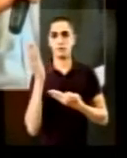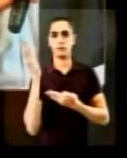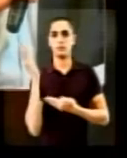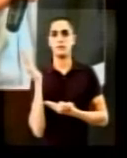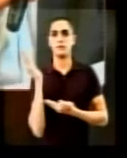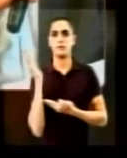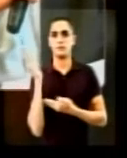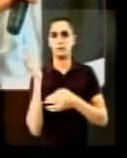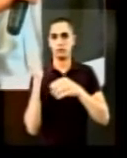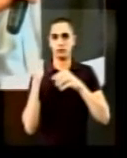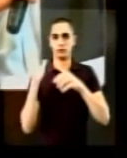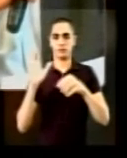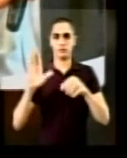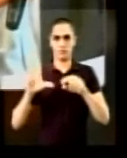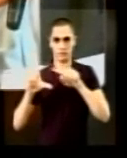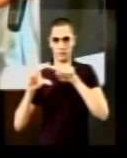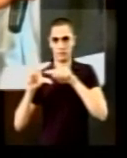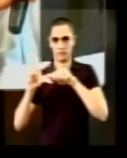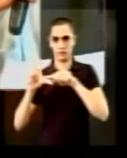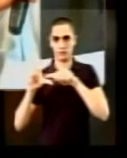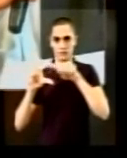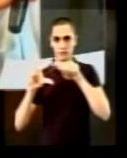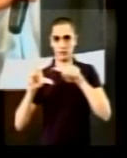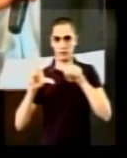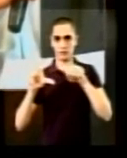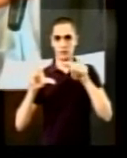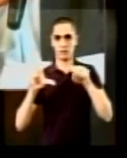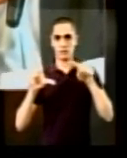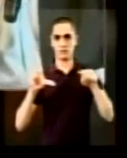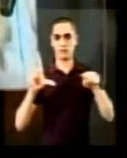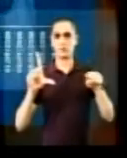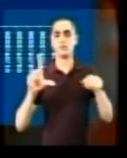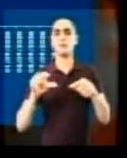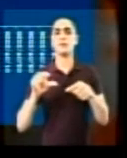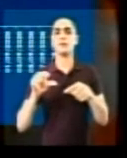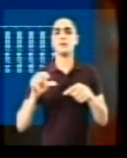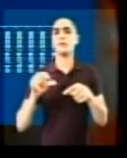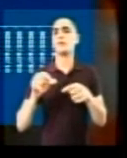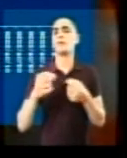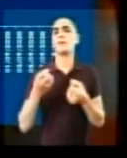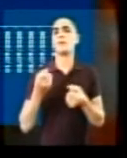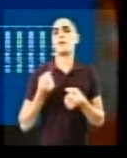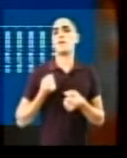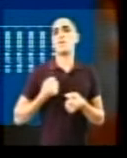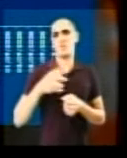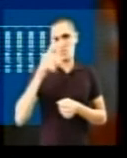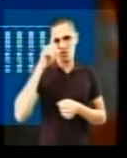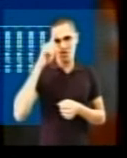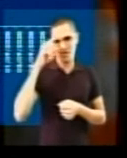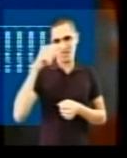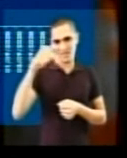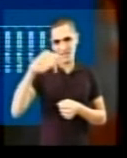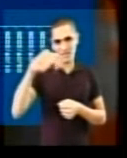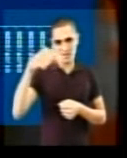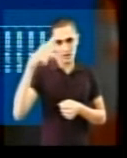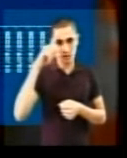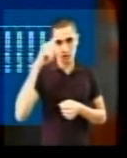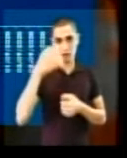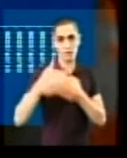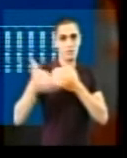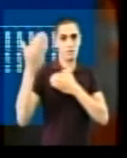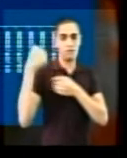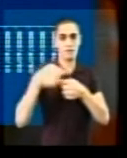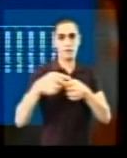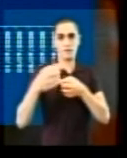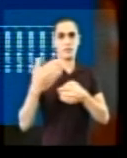você vai ver a média móvel de óbitos e síndrome respiratória aguda grave. Em amarelo